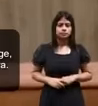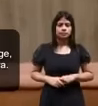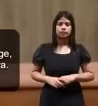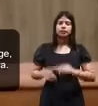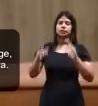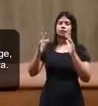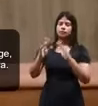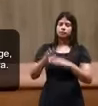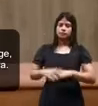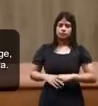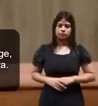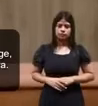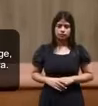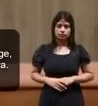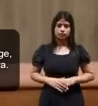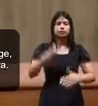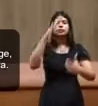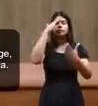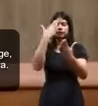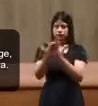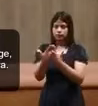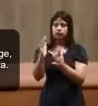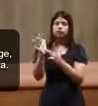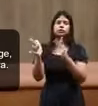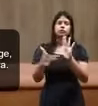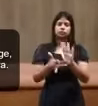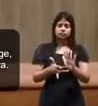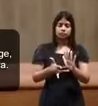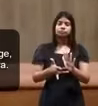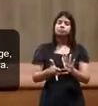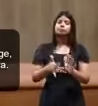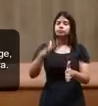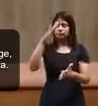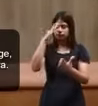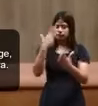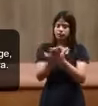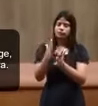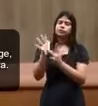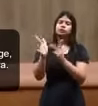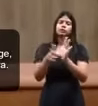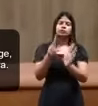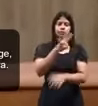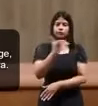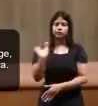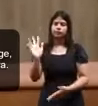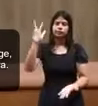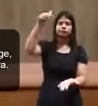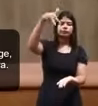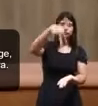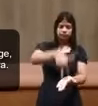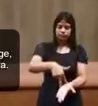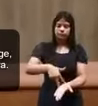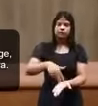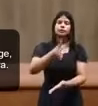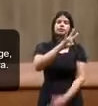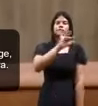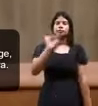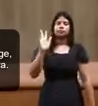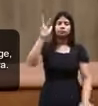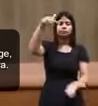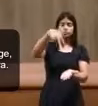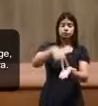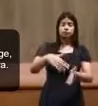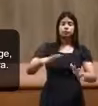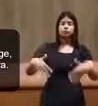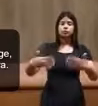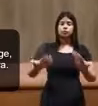Cordeiro vem. O Cordeiro vem. Ele vem. Ele vem. Ele vem. Aí quando